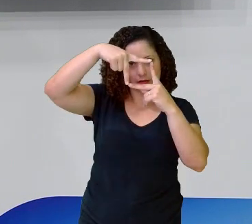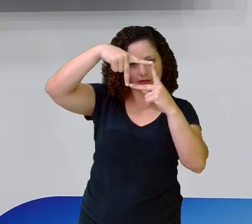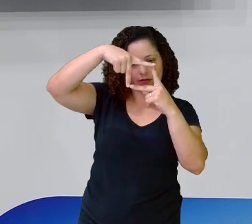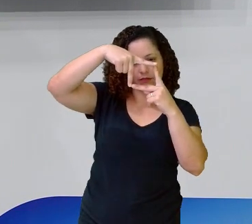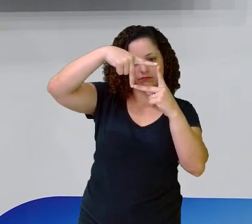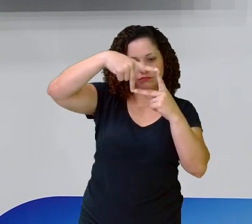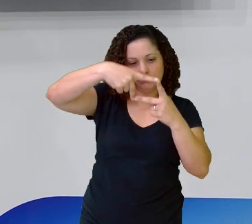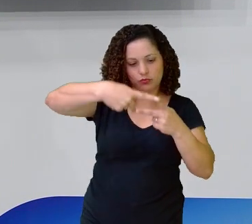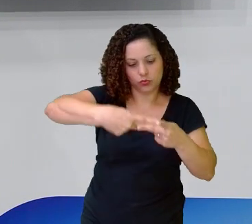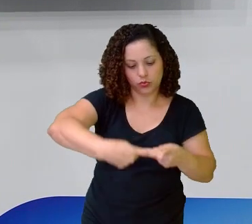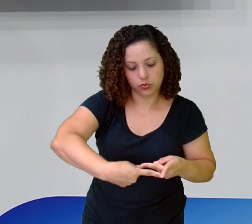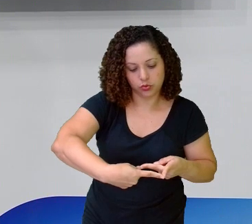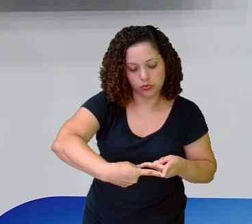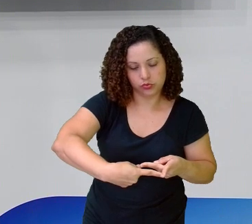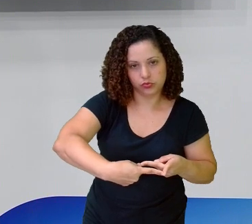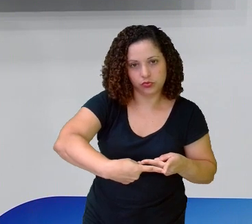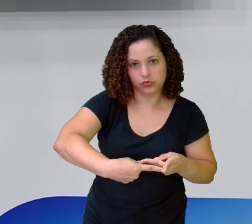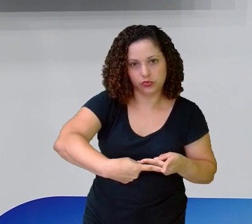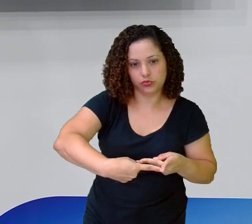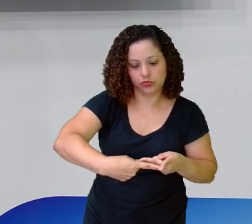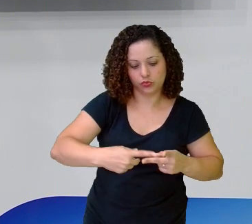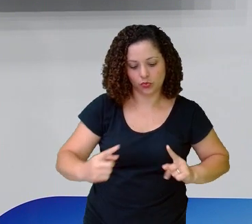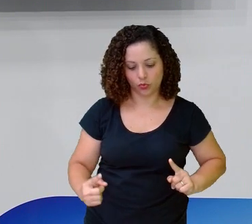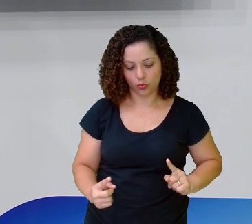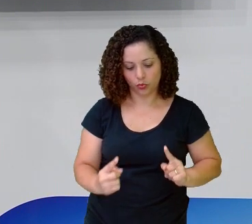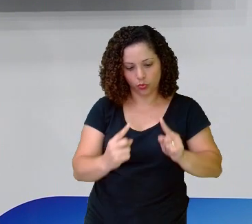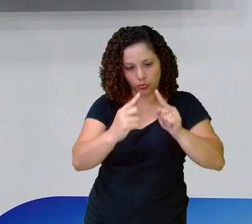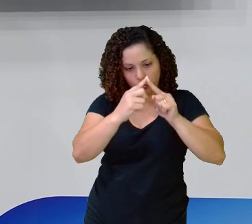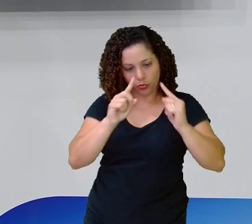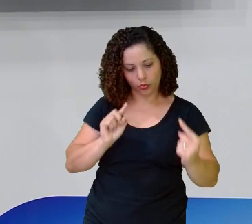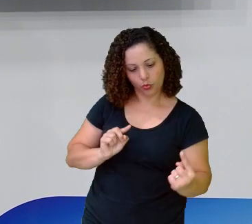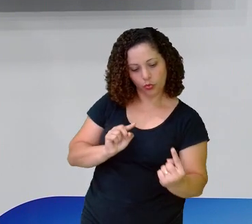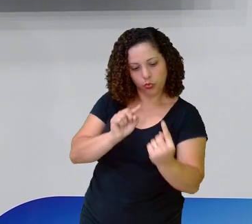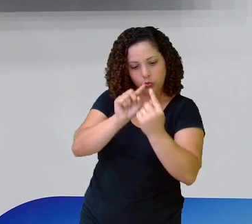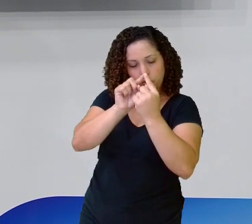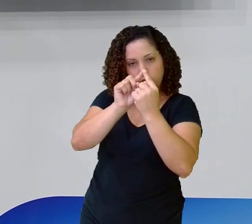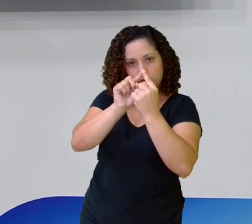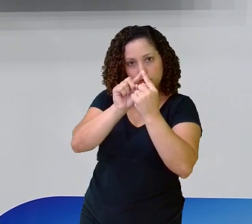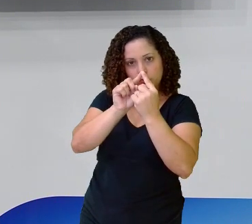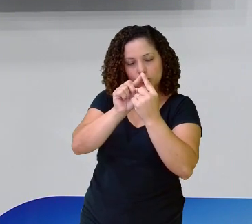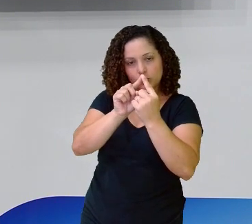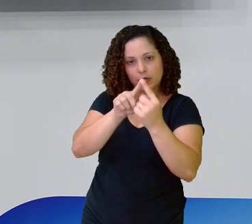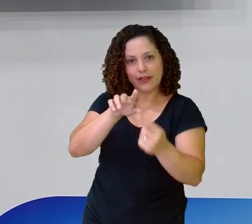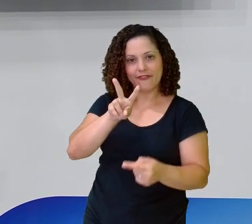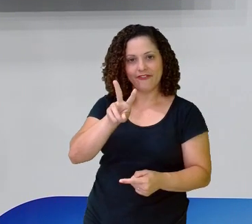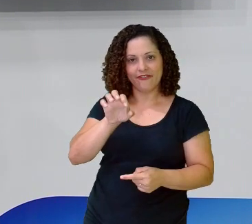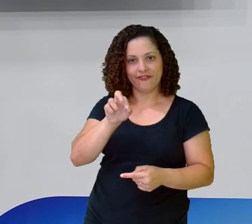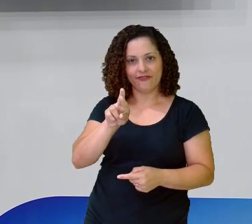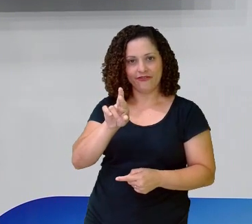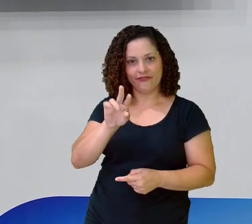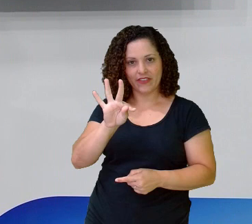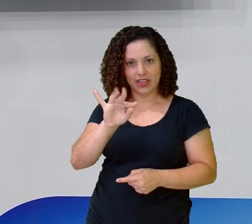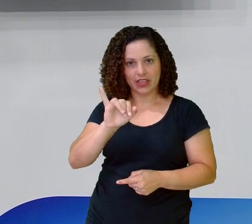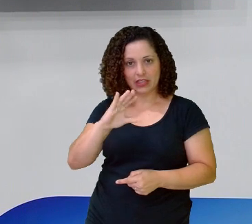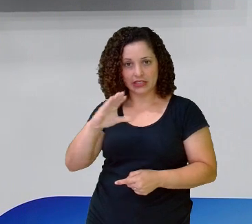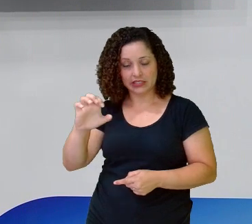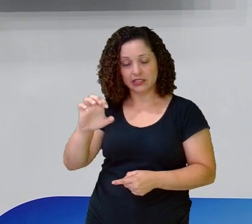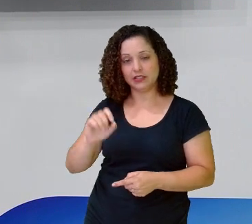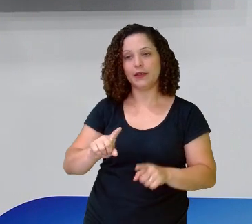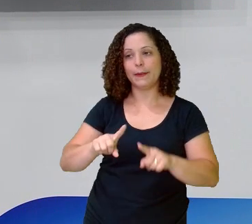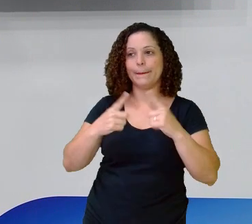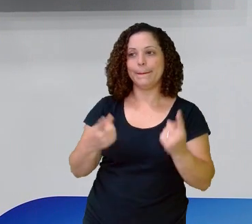onde todos os vértices se encontram. No caso do prisma, eu tenho